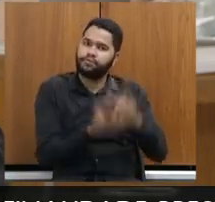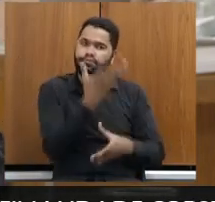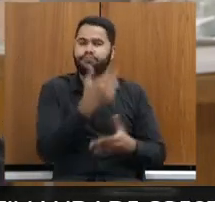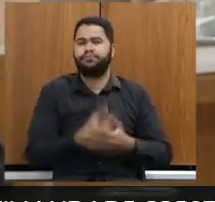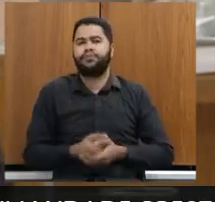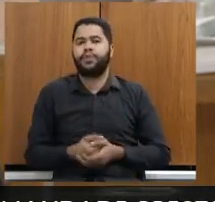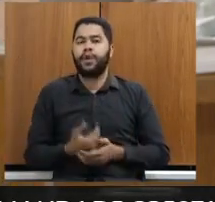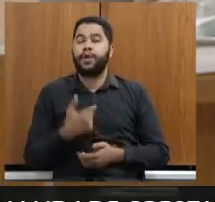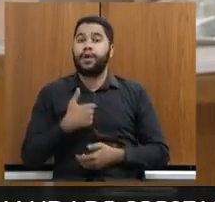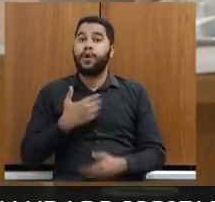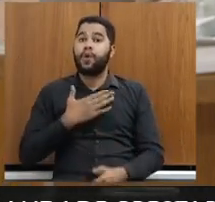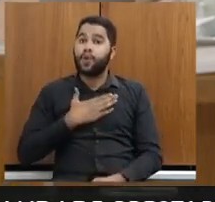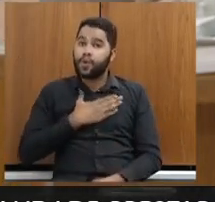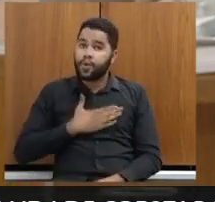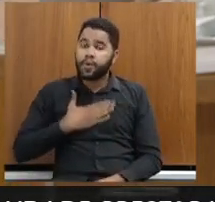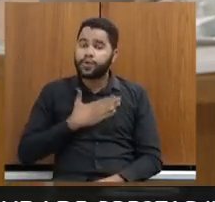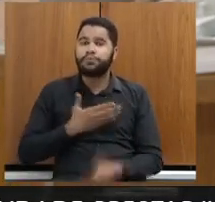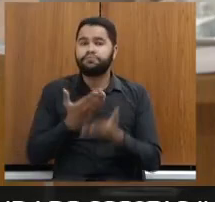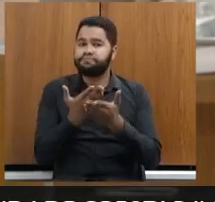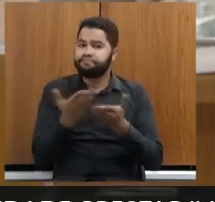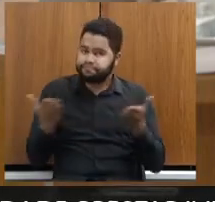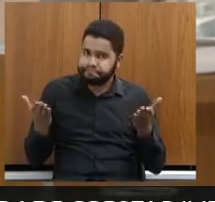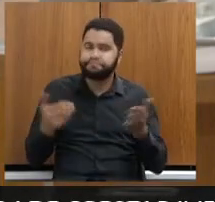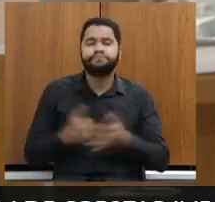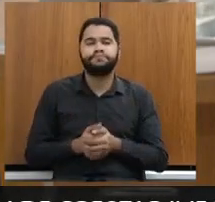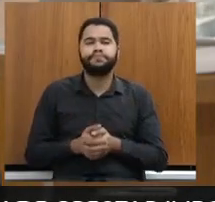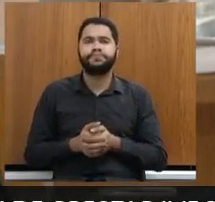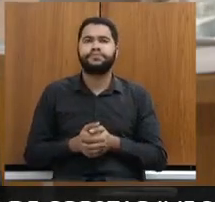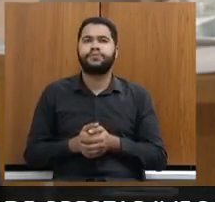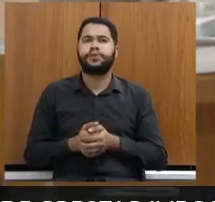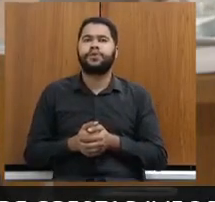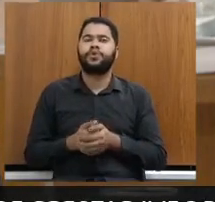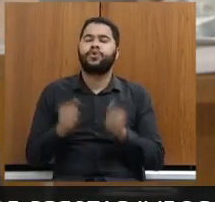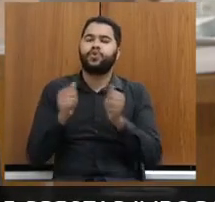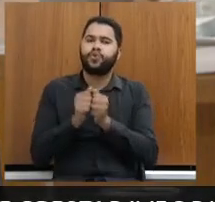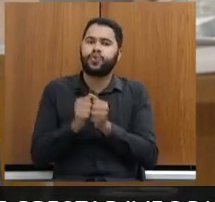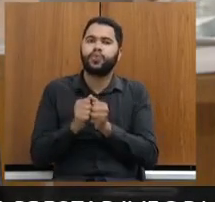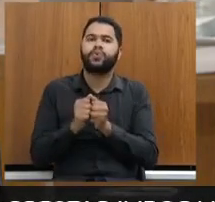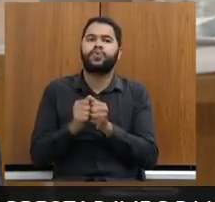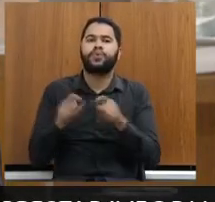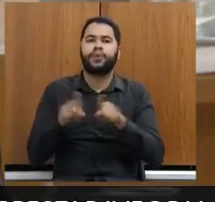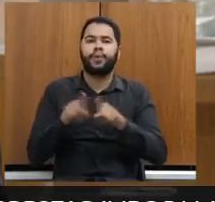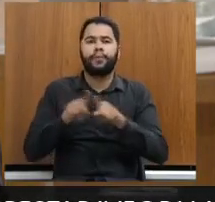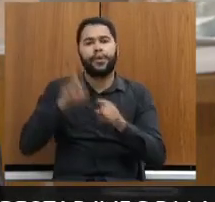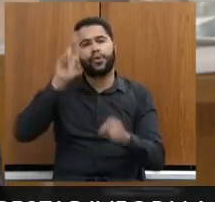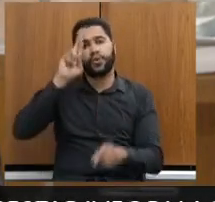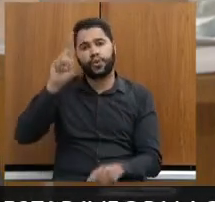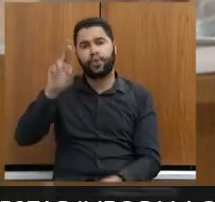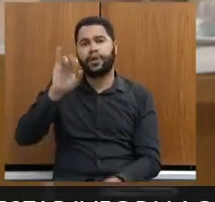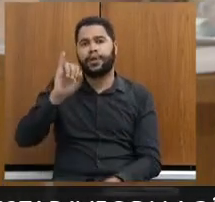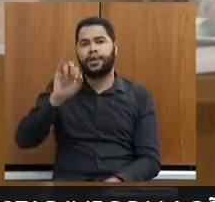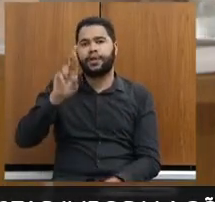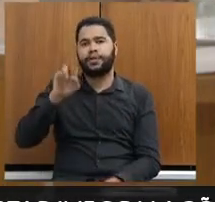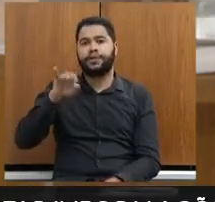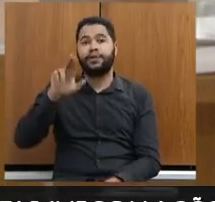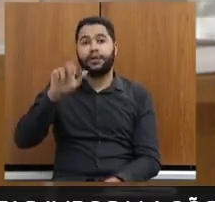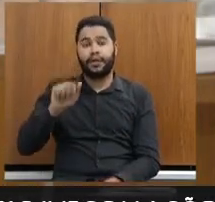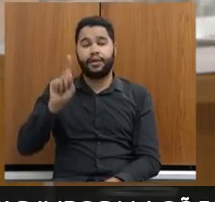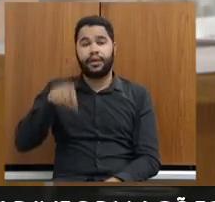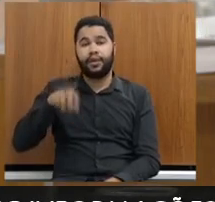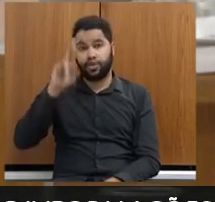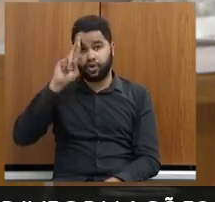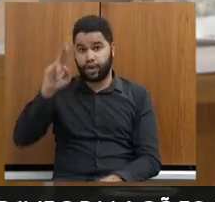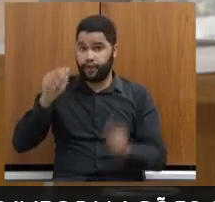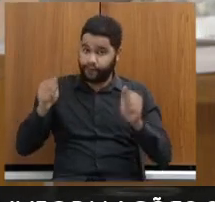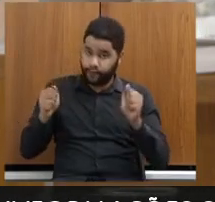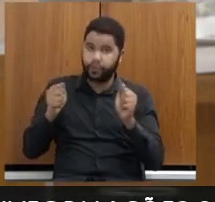Eu gostaria que vossa excelência junto com a doutora Irene que tá aqui nossa chefe adjunto Se